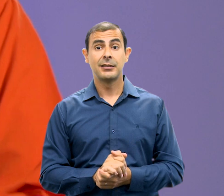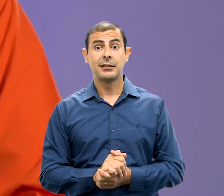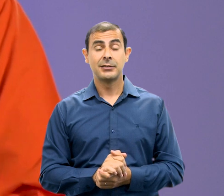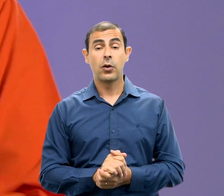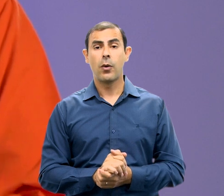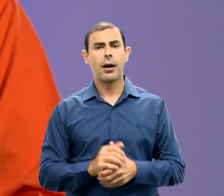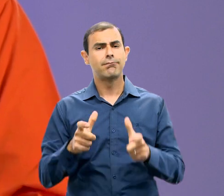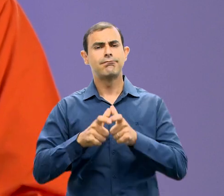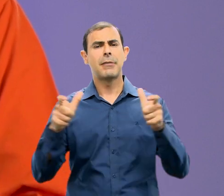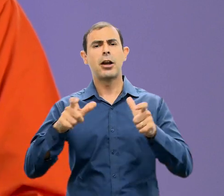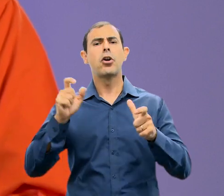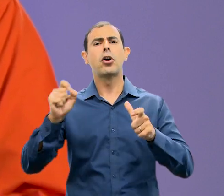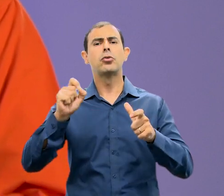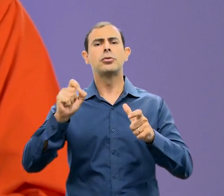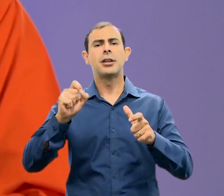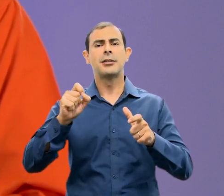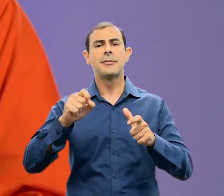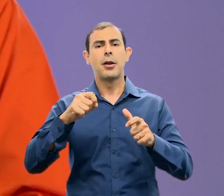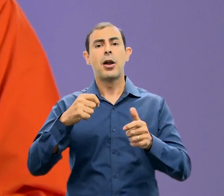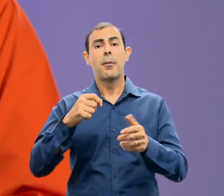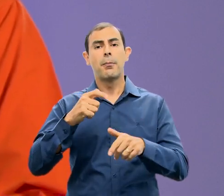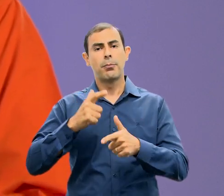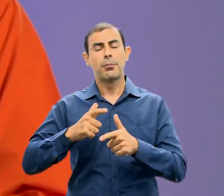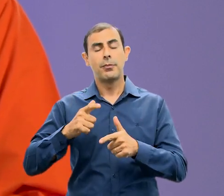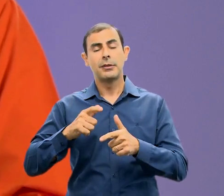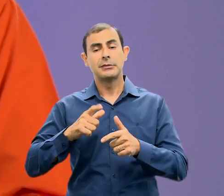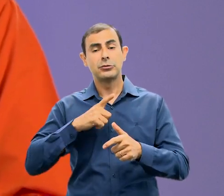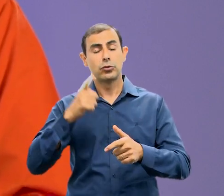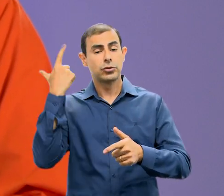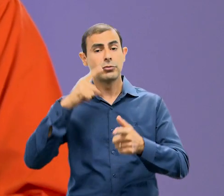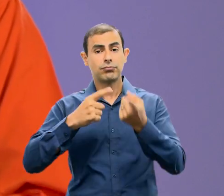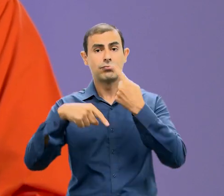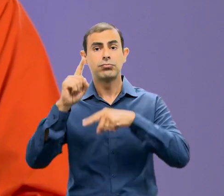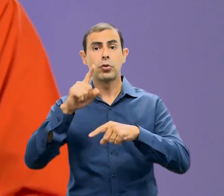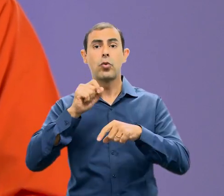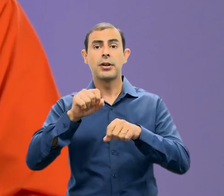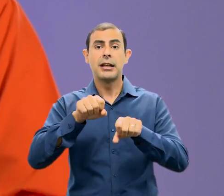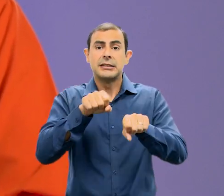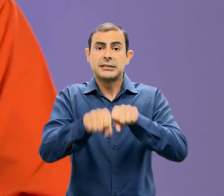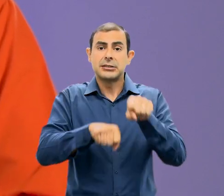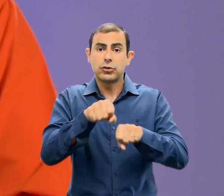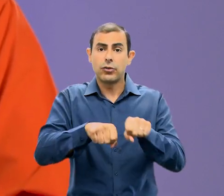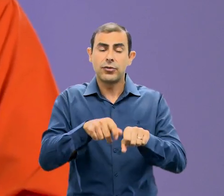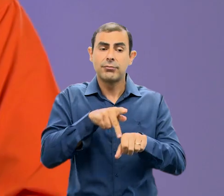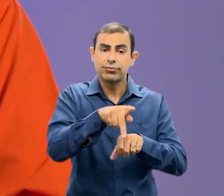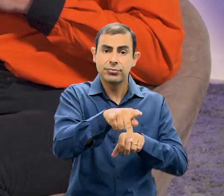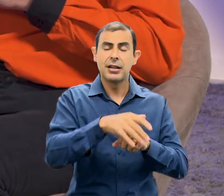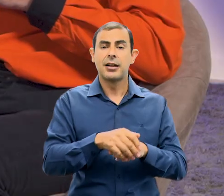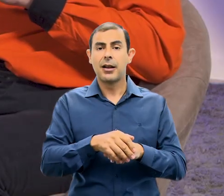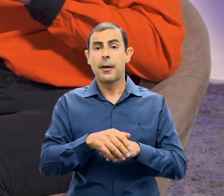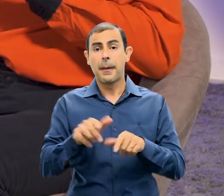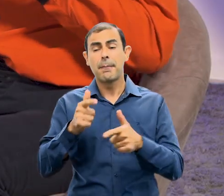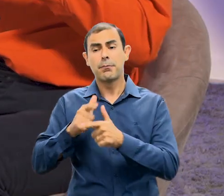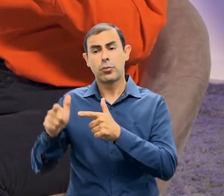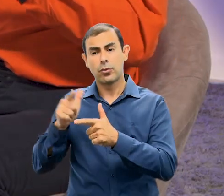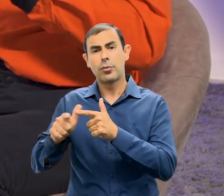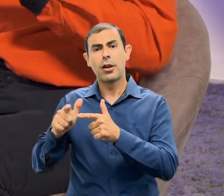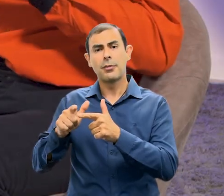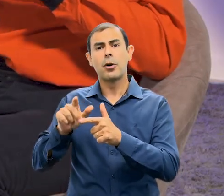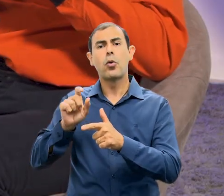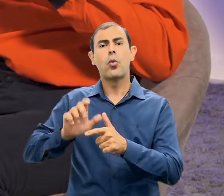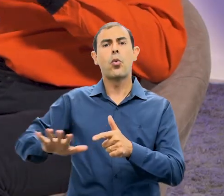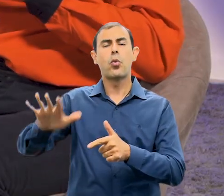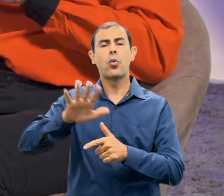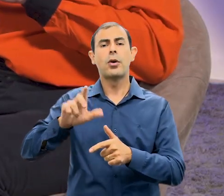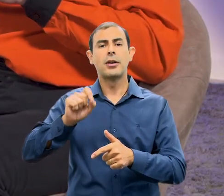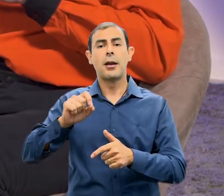ciclovia, eu vejo uma estagnação na questão do transporte público, que é a nossa preocupação. Quando a gente fala em política, Maria, política pública quer dizer um conjunto